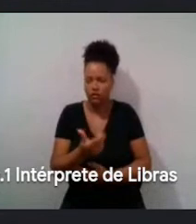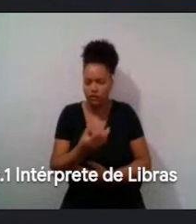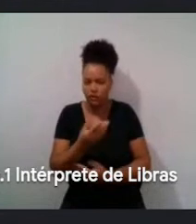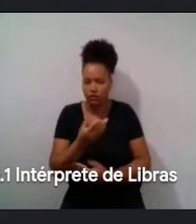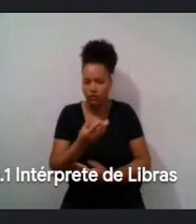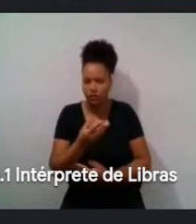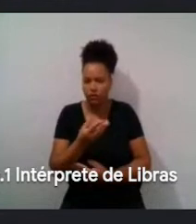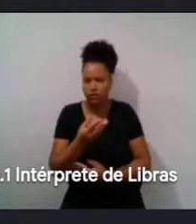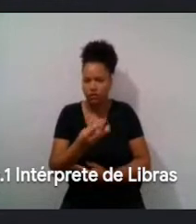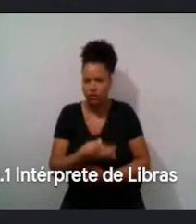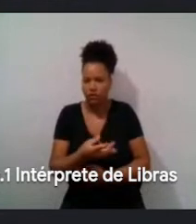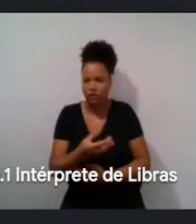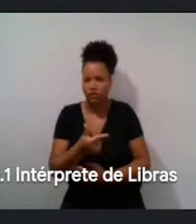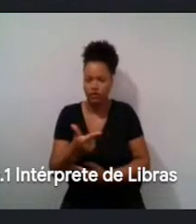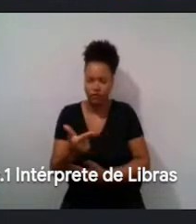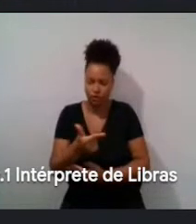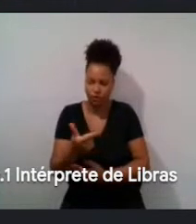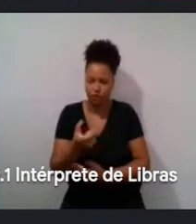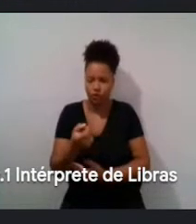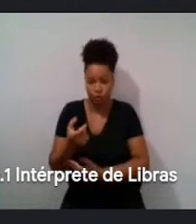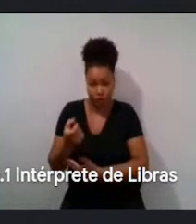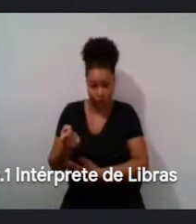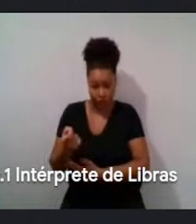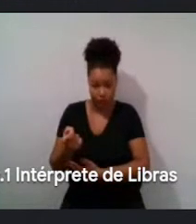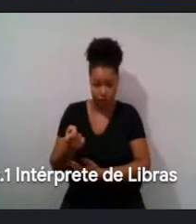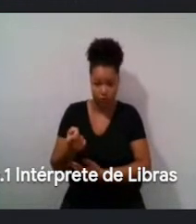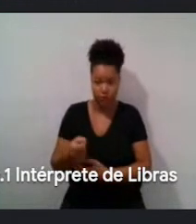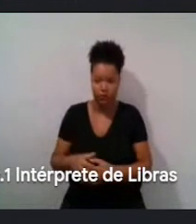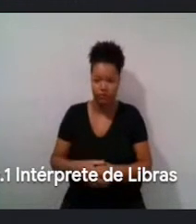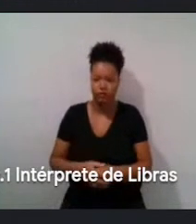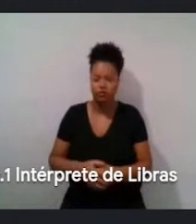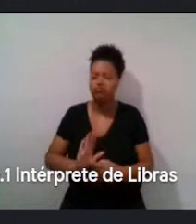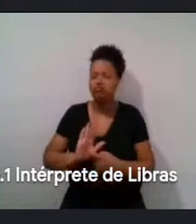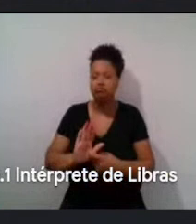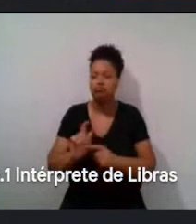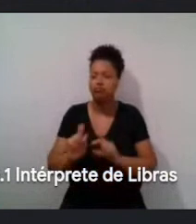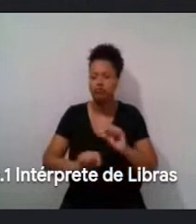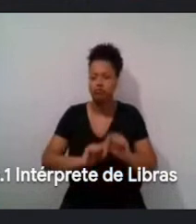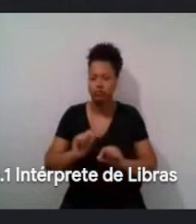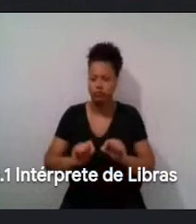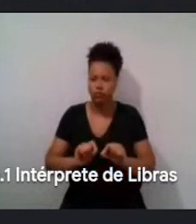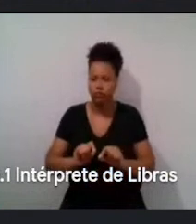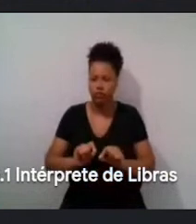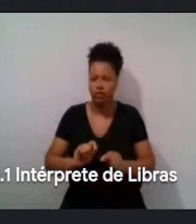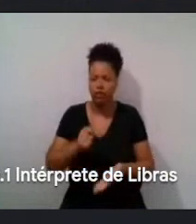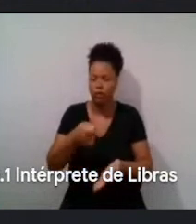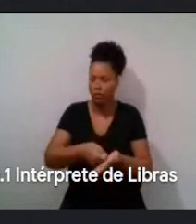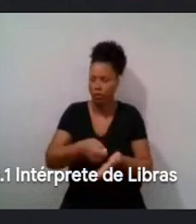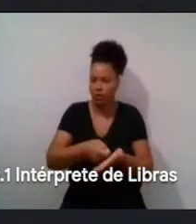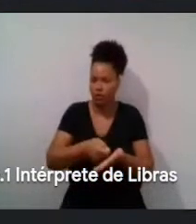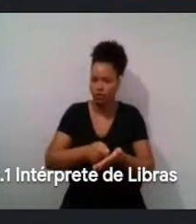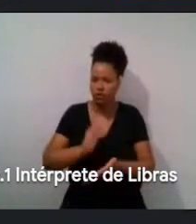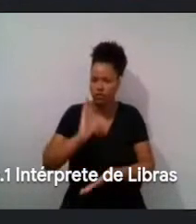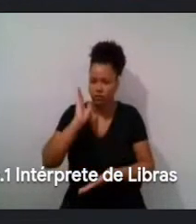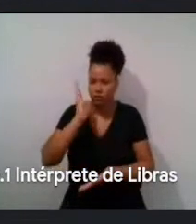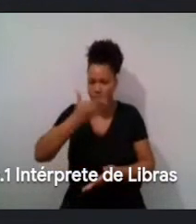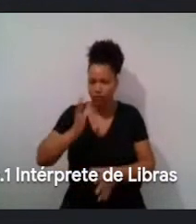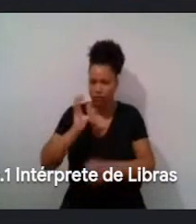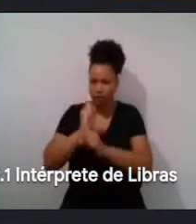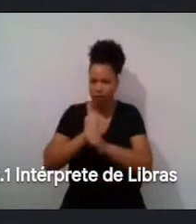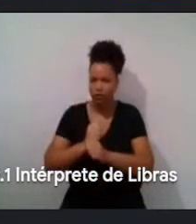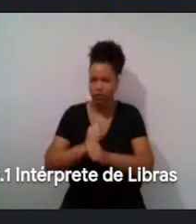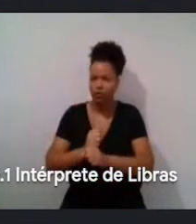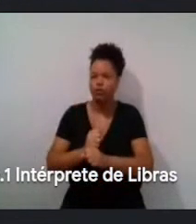23.632, 2020. O que elas trazem? O dever de prestar contas de campanha do órgão partidário